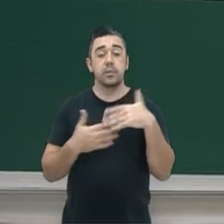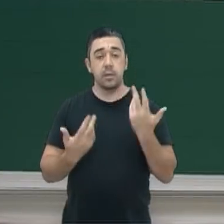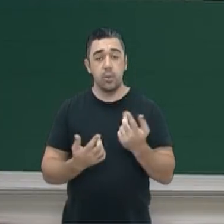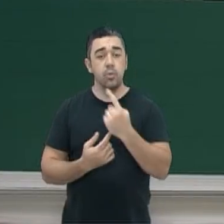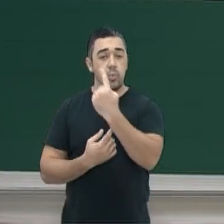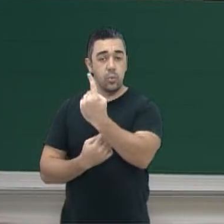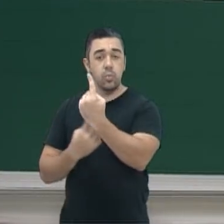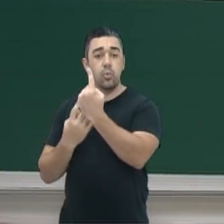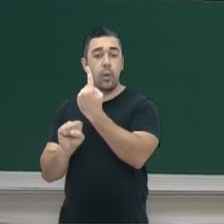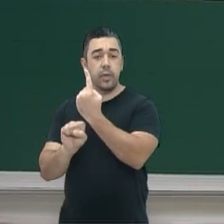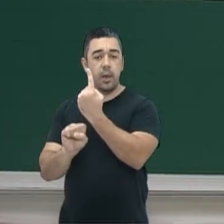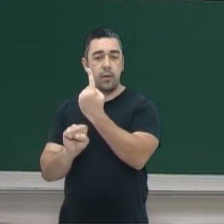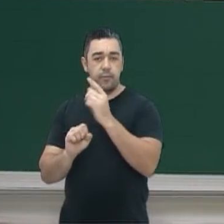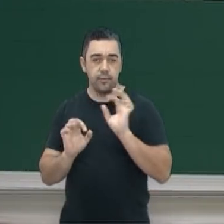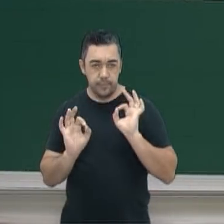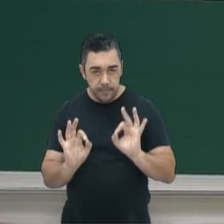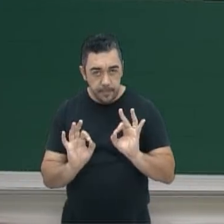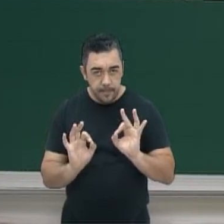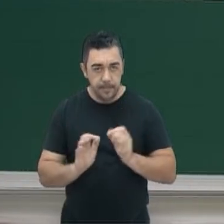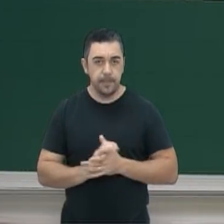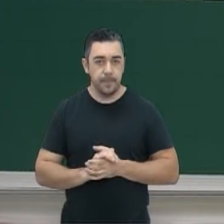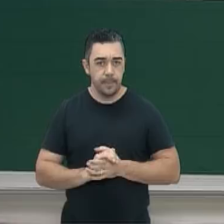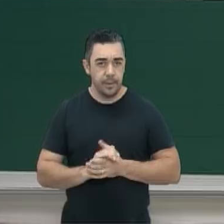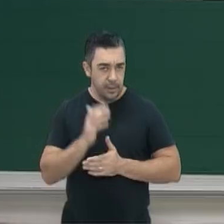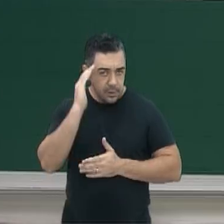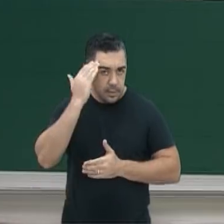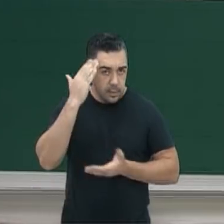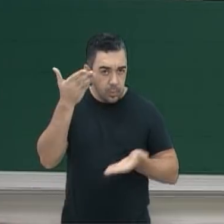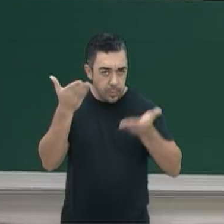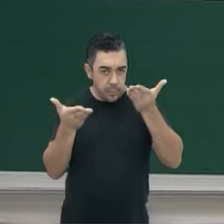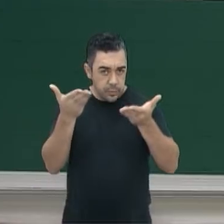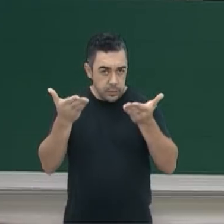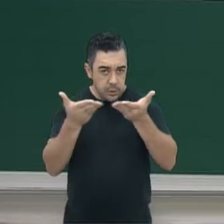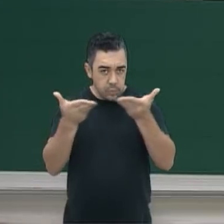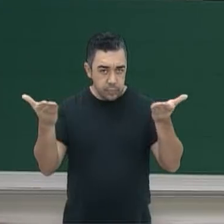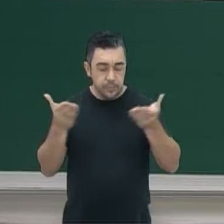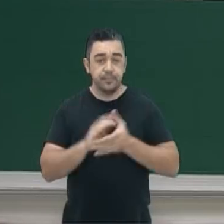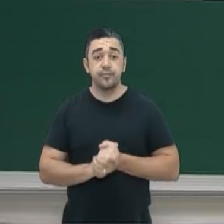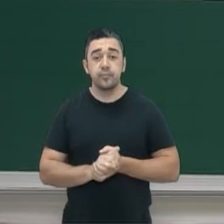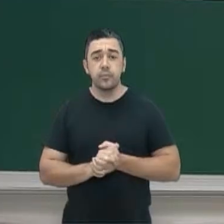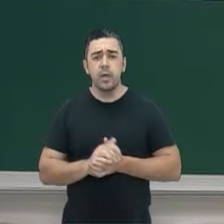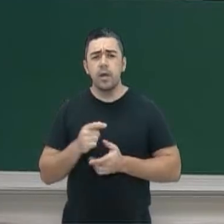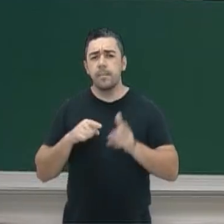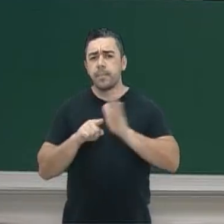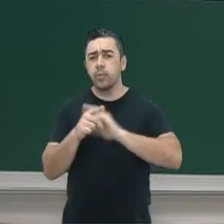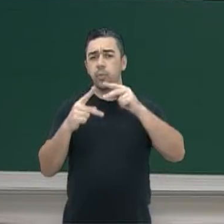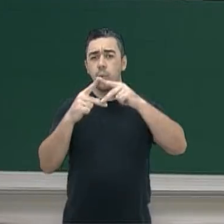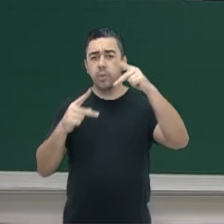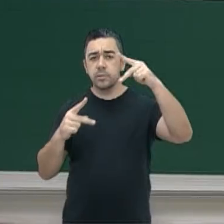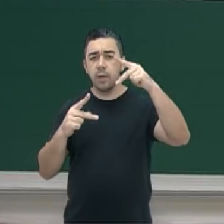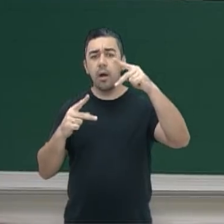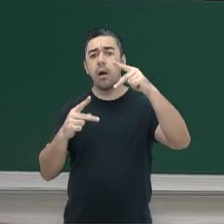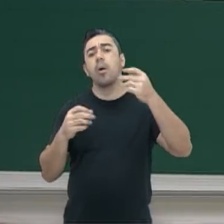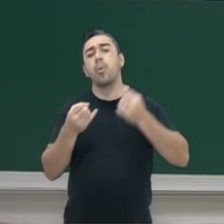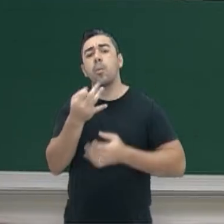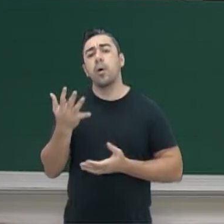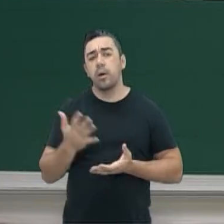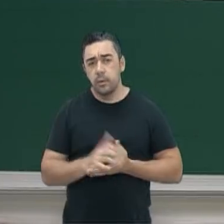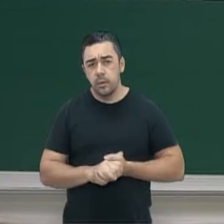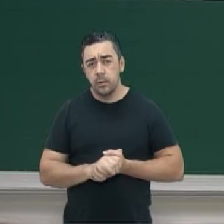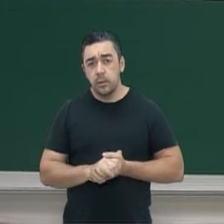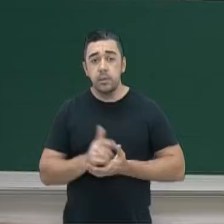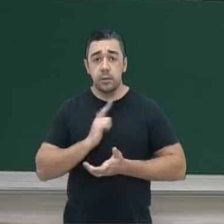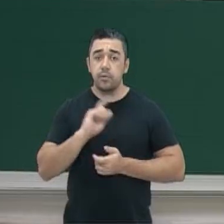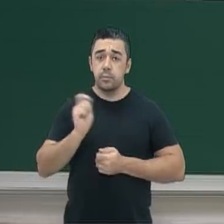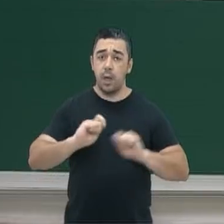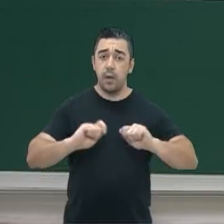quê? 1/8. Tudo bem? Muito bem. E o losango? O que aconteceu com o losango?